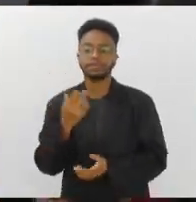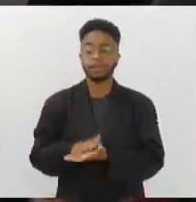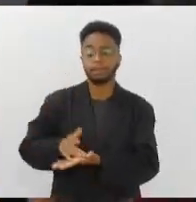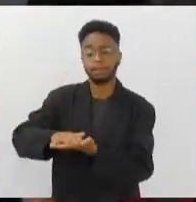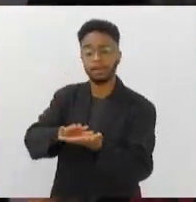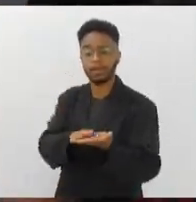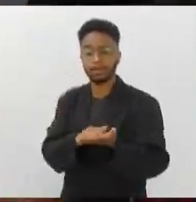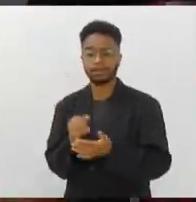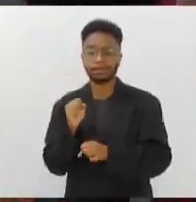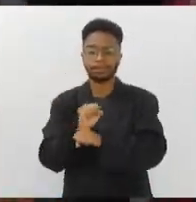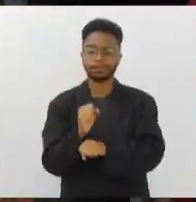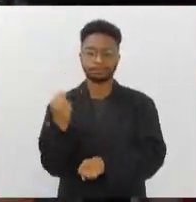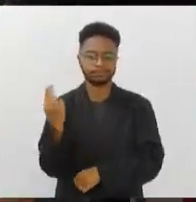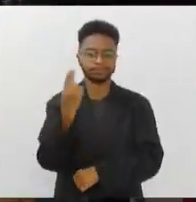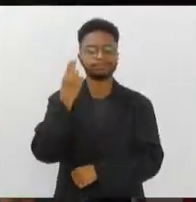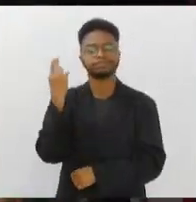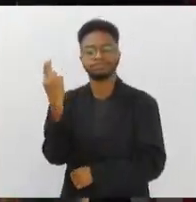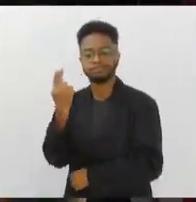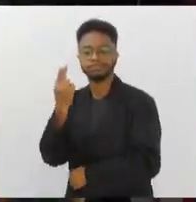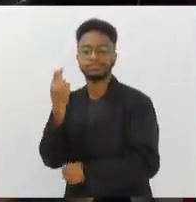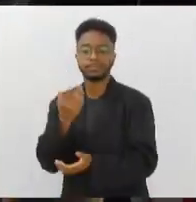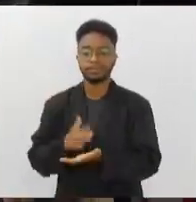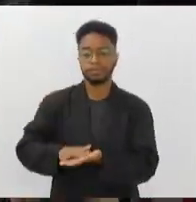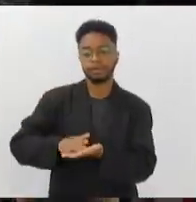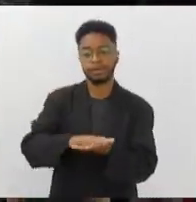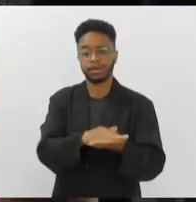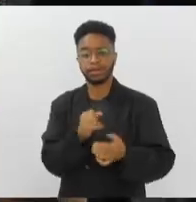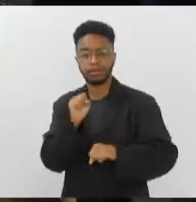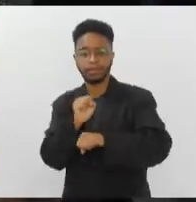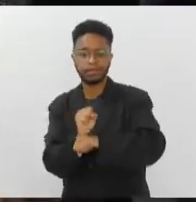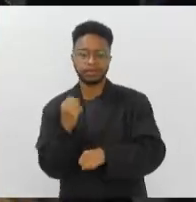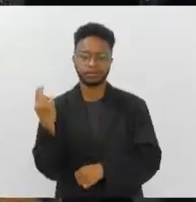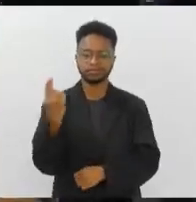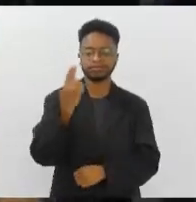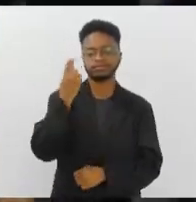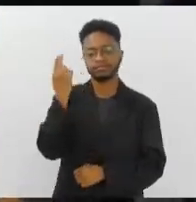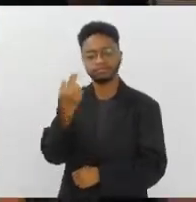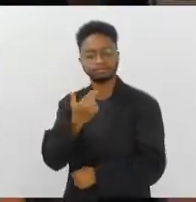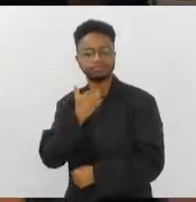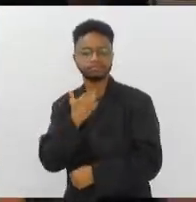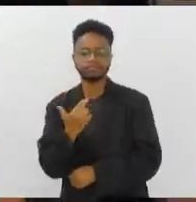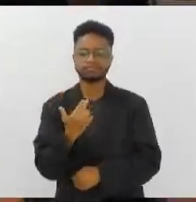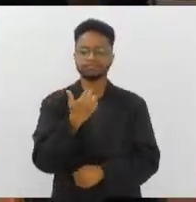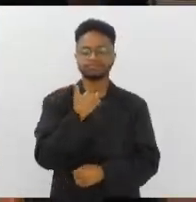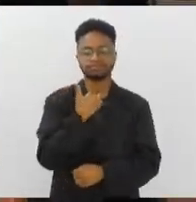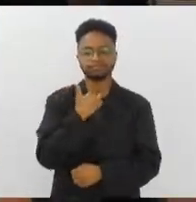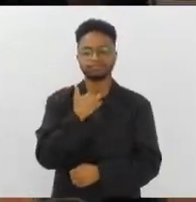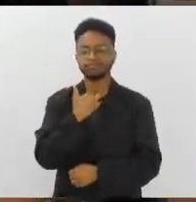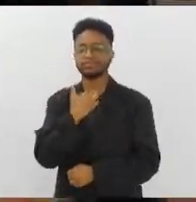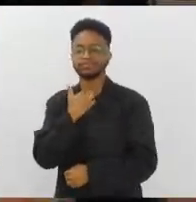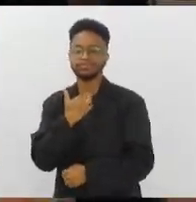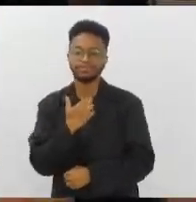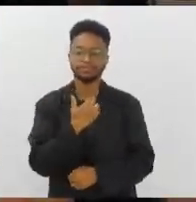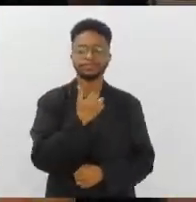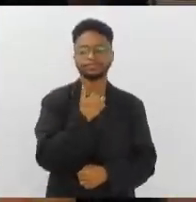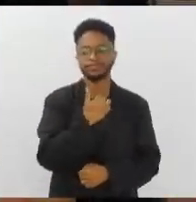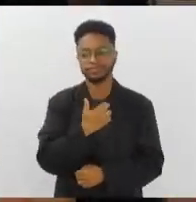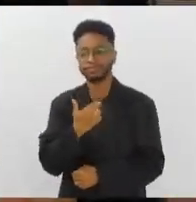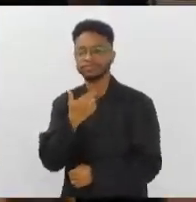pode parar. Não pode parar, não pode